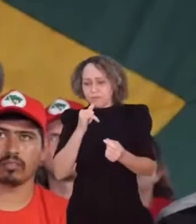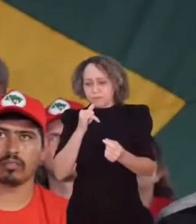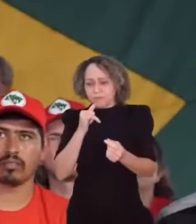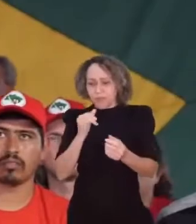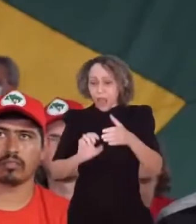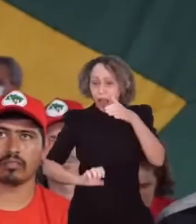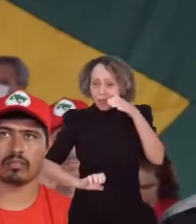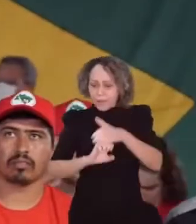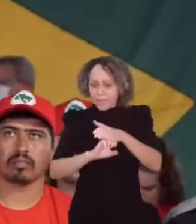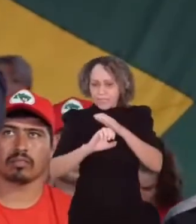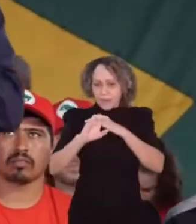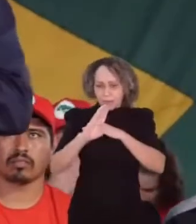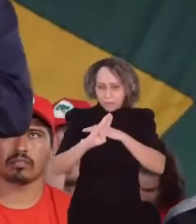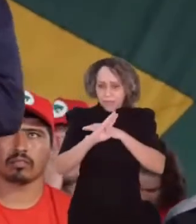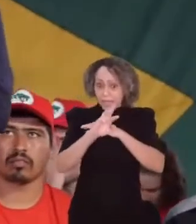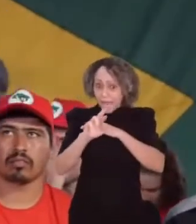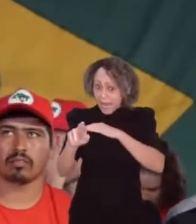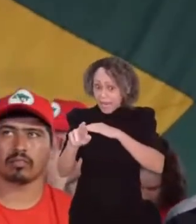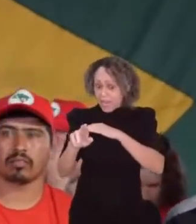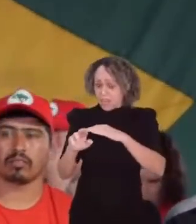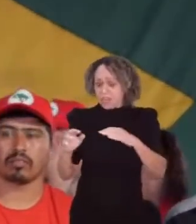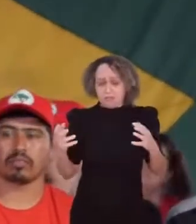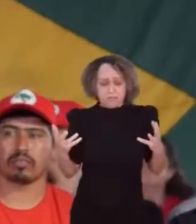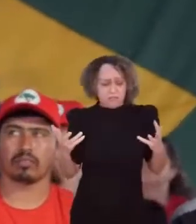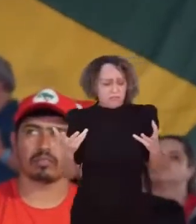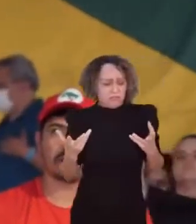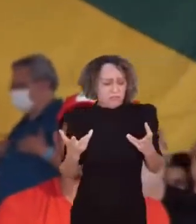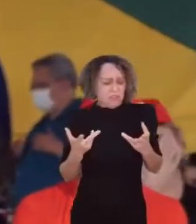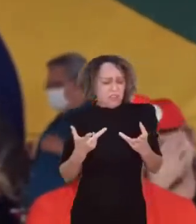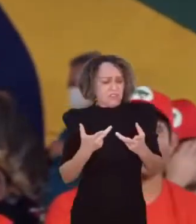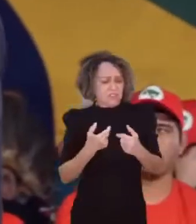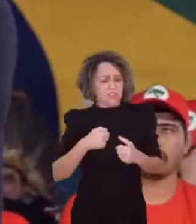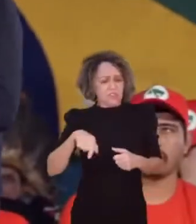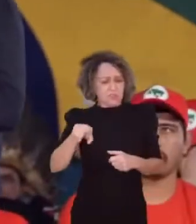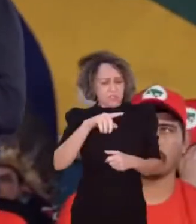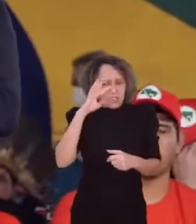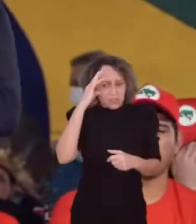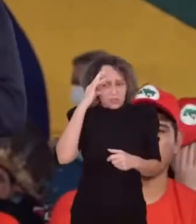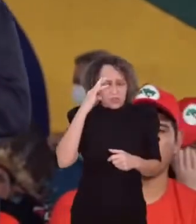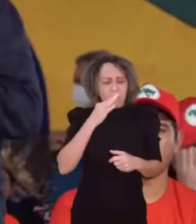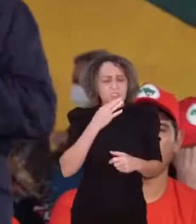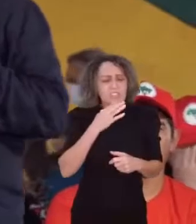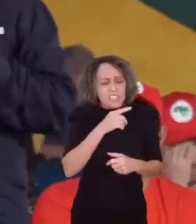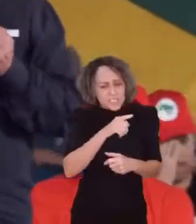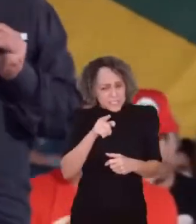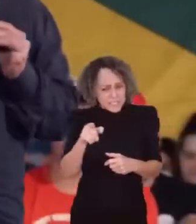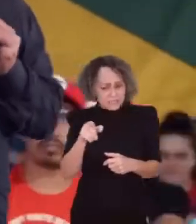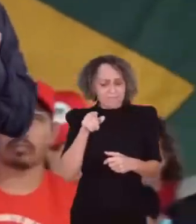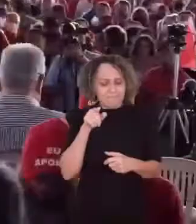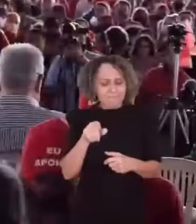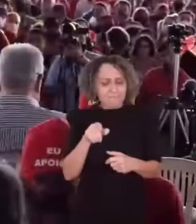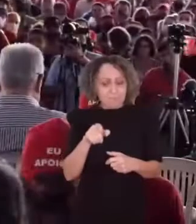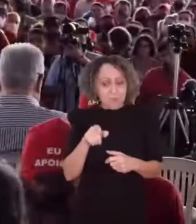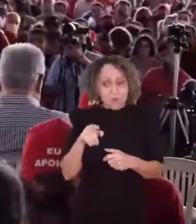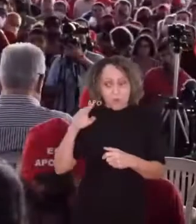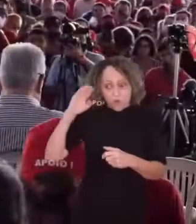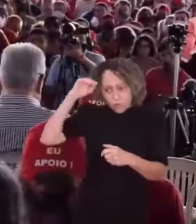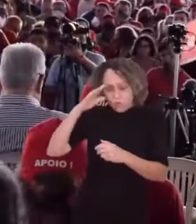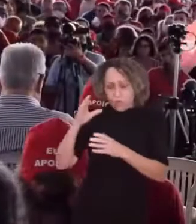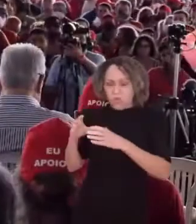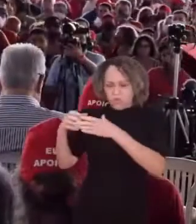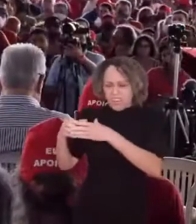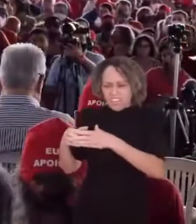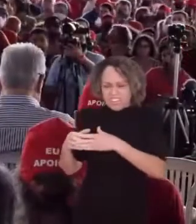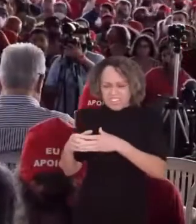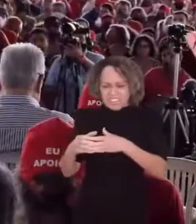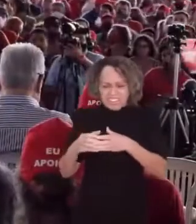BR. Pois bem, eles destruíram a BR, fatiaram a BR.